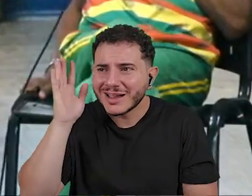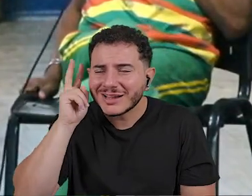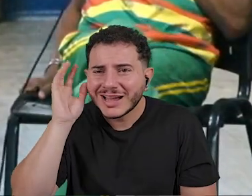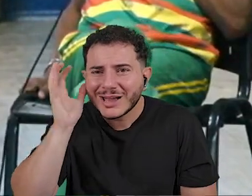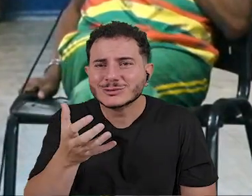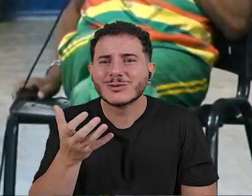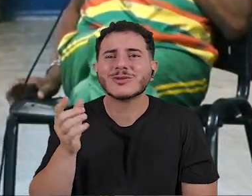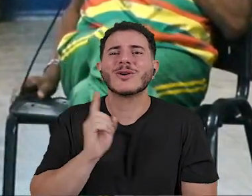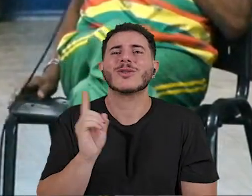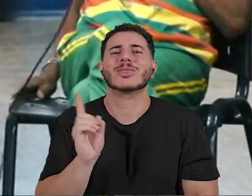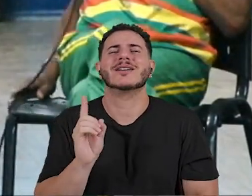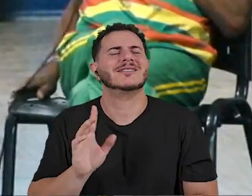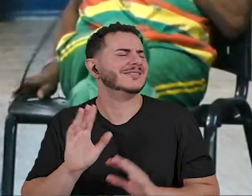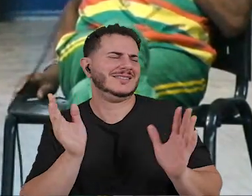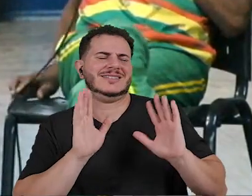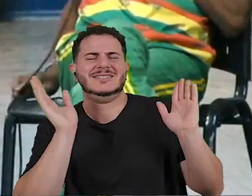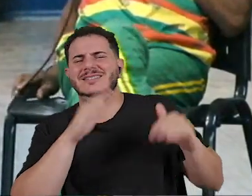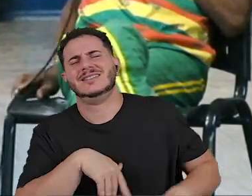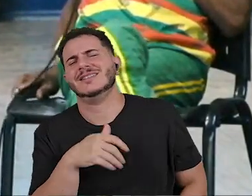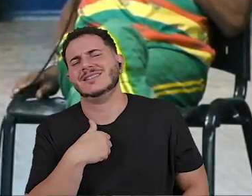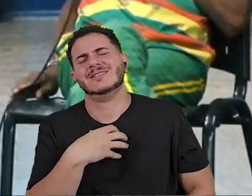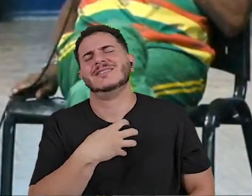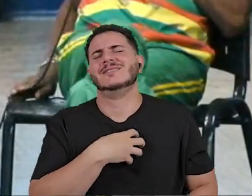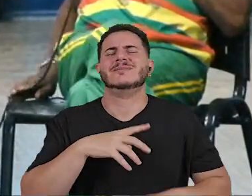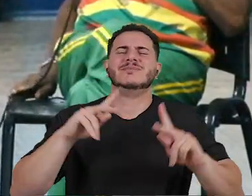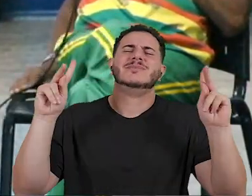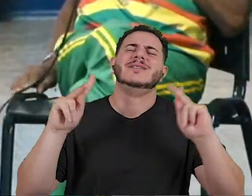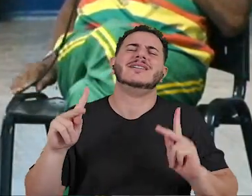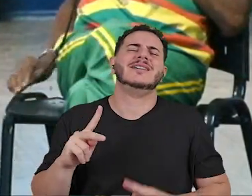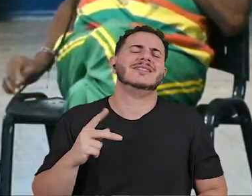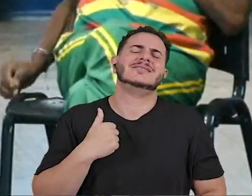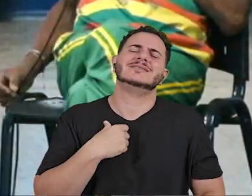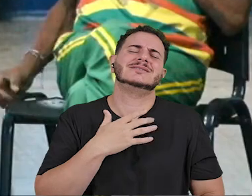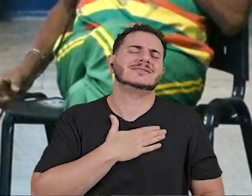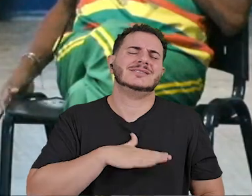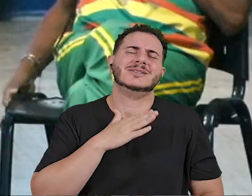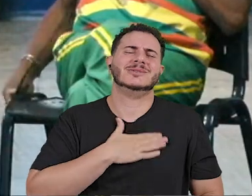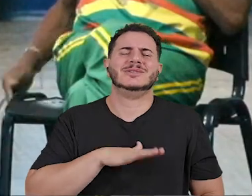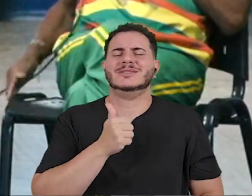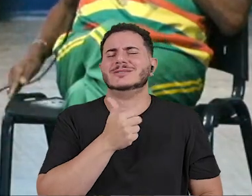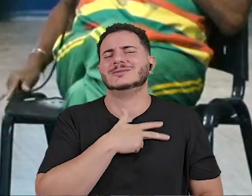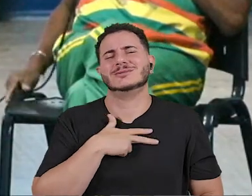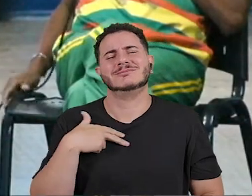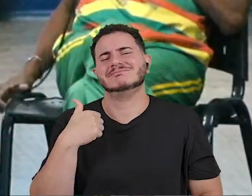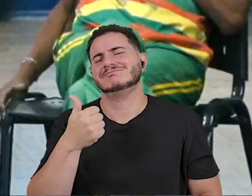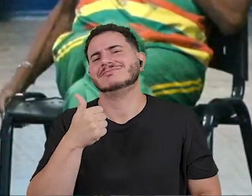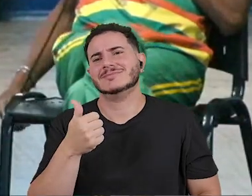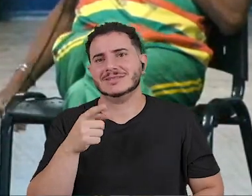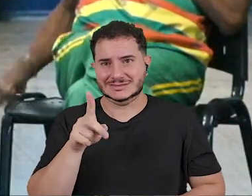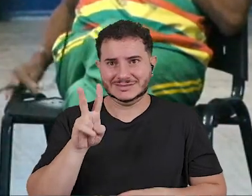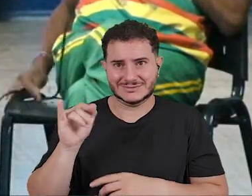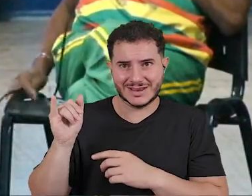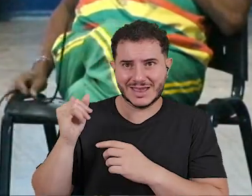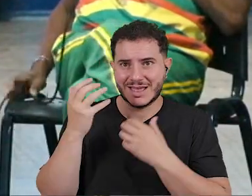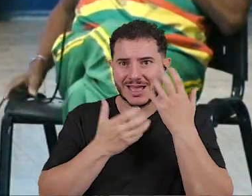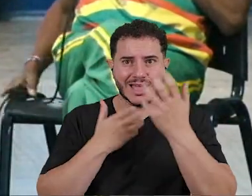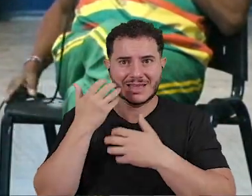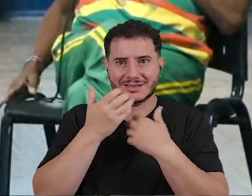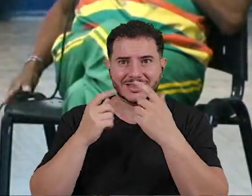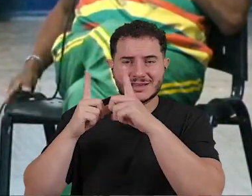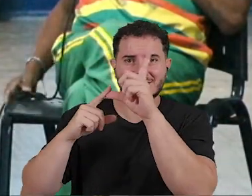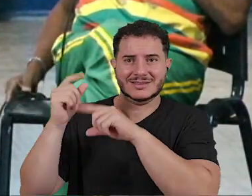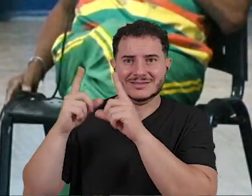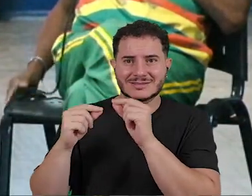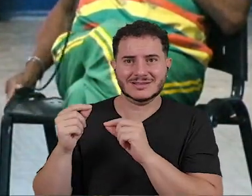Deus, tranquilo, uma boa. Então depois tu vai cantar uma do Estrela para nós. Não quer dizer, minha, né? Uma música sua para o